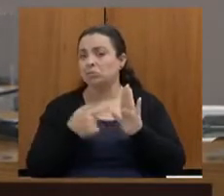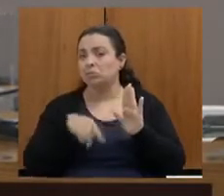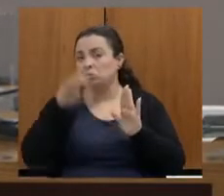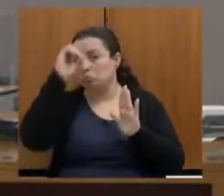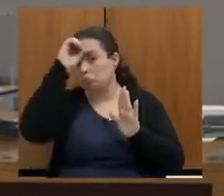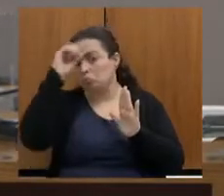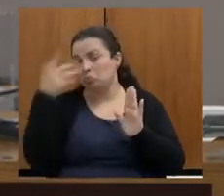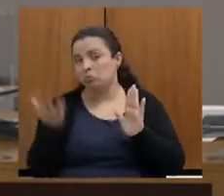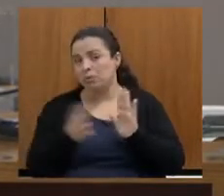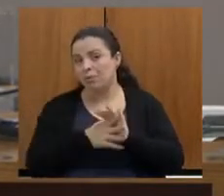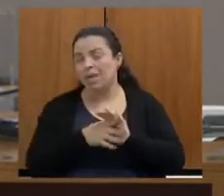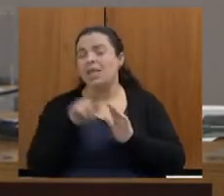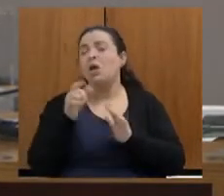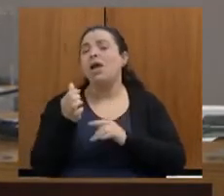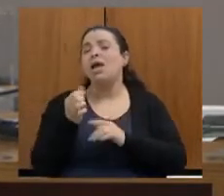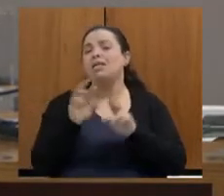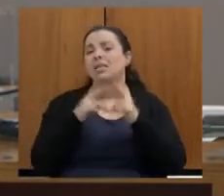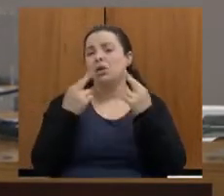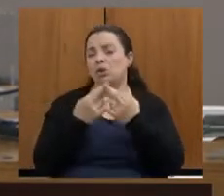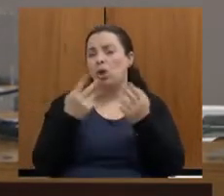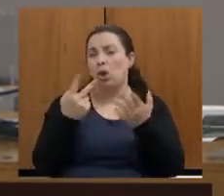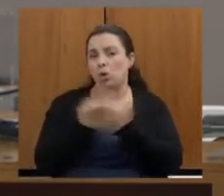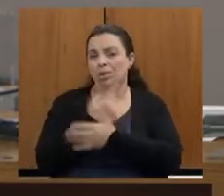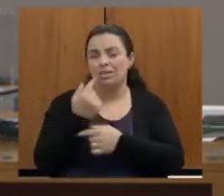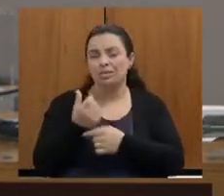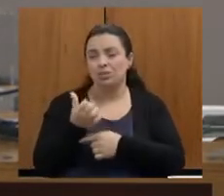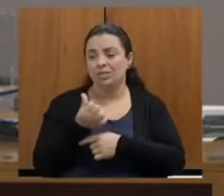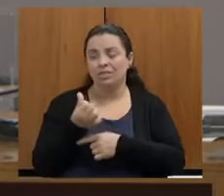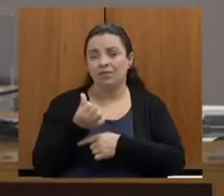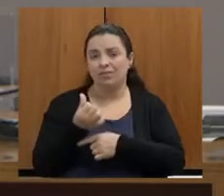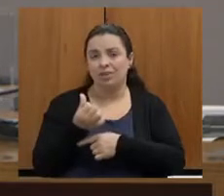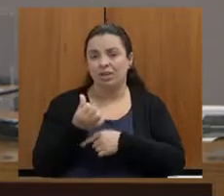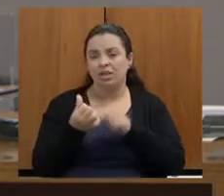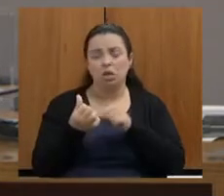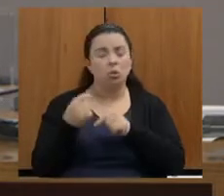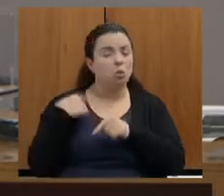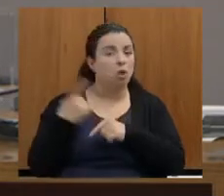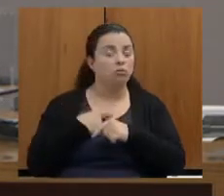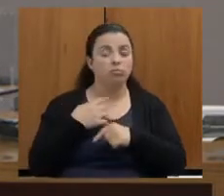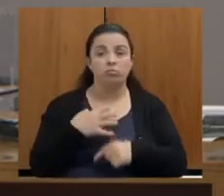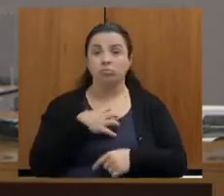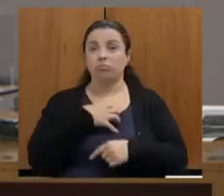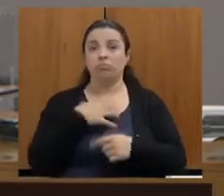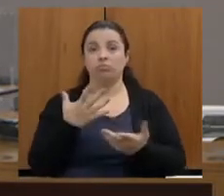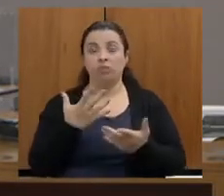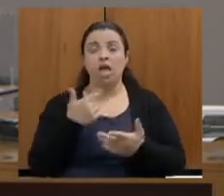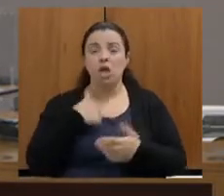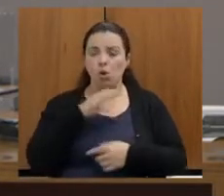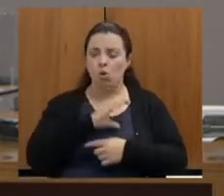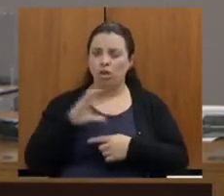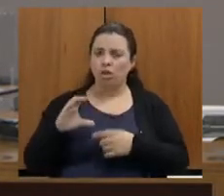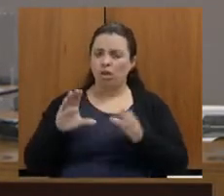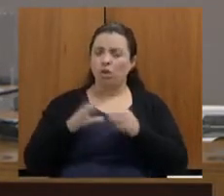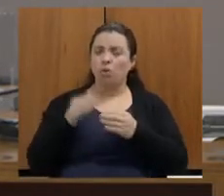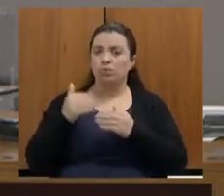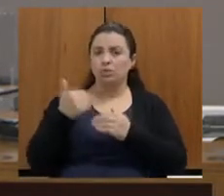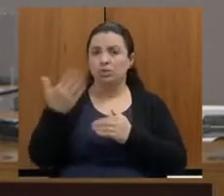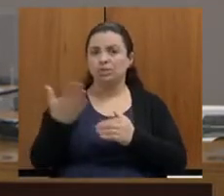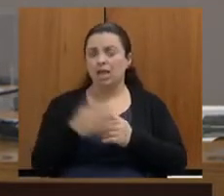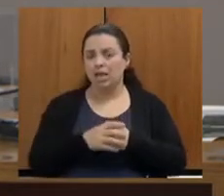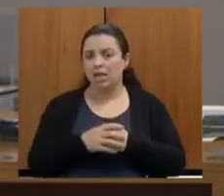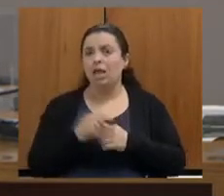vocês que teve aqui na sexta-feira nos assustou muito porque como coordenador da comissão externa eu